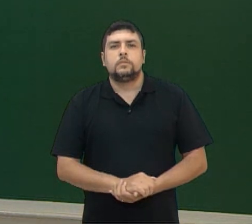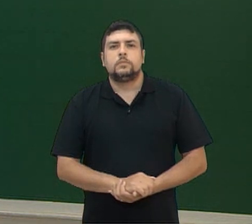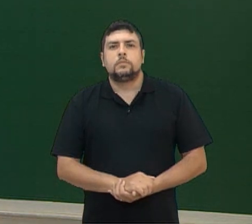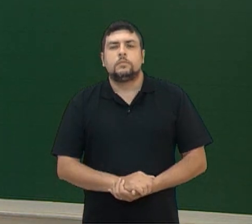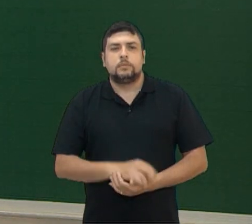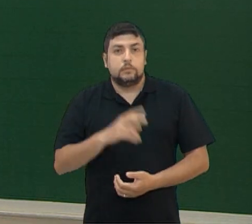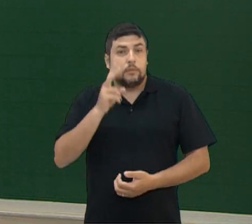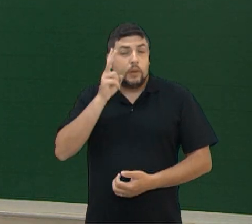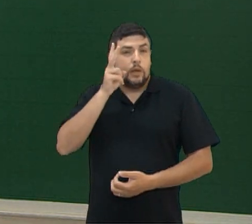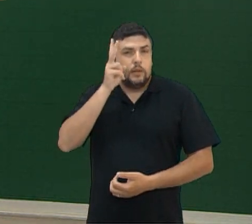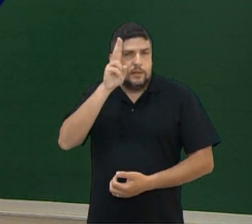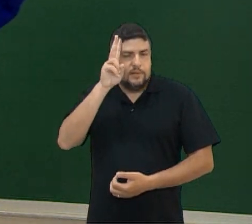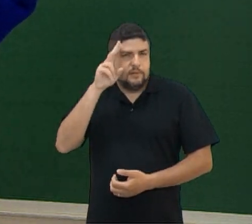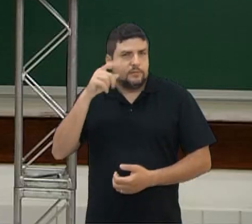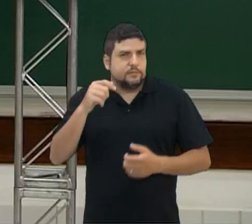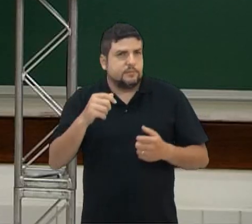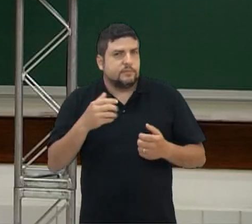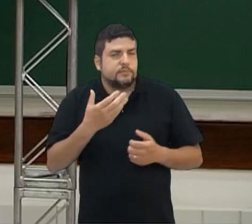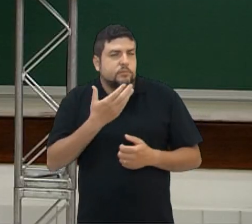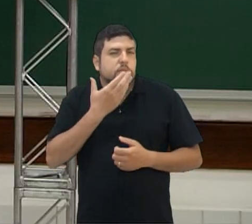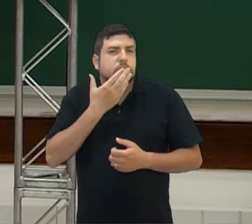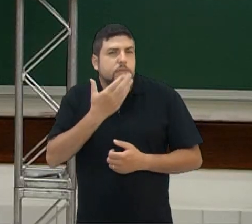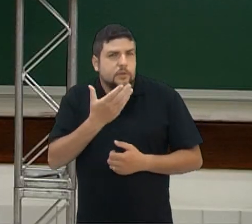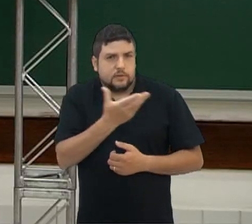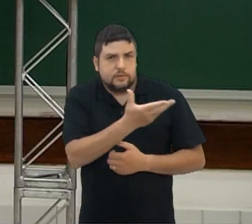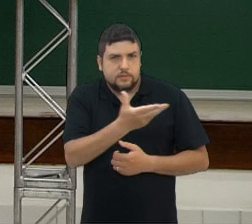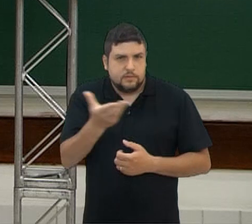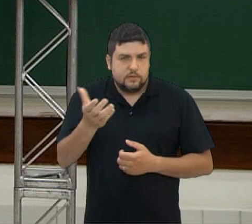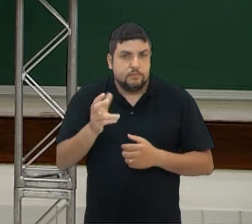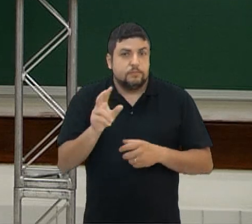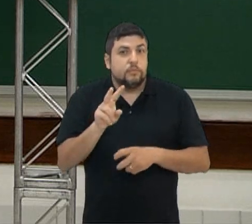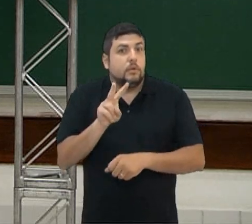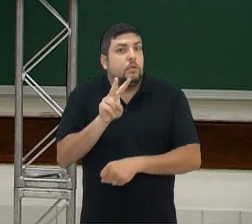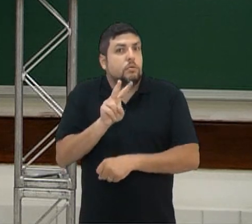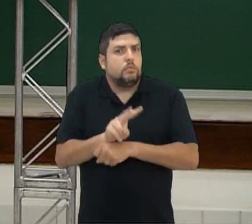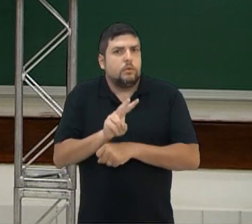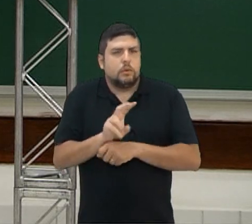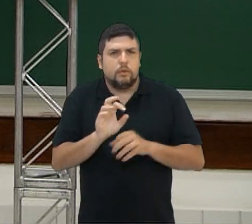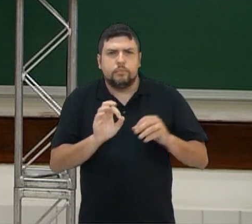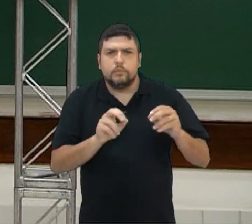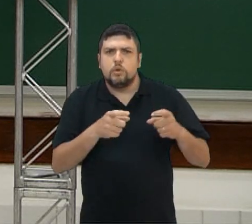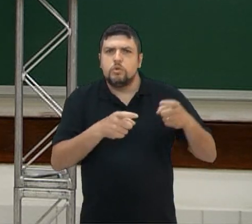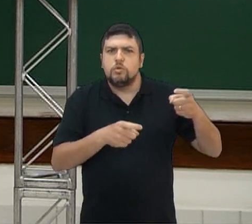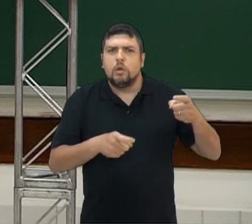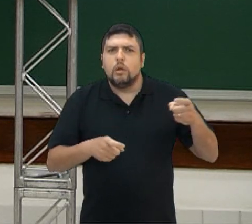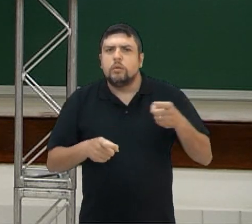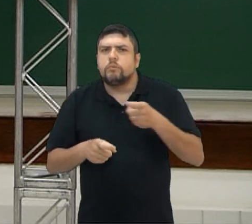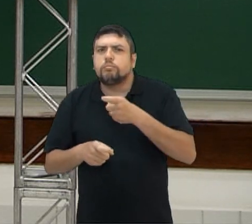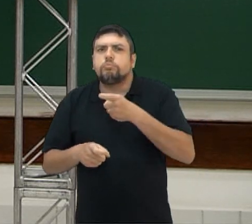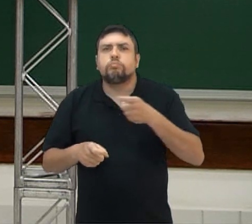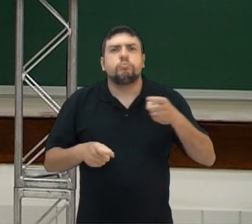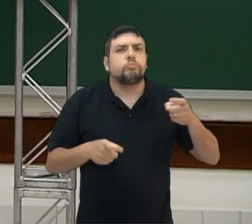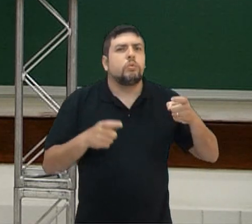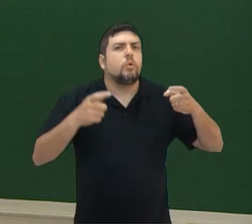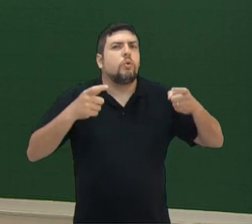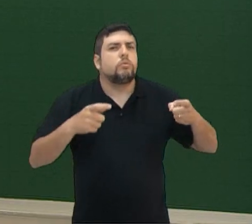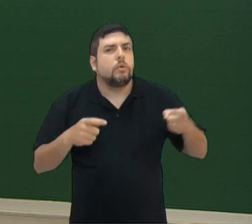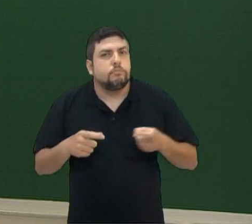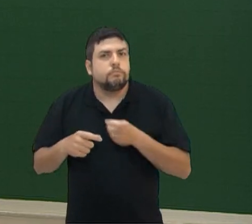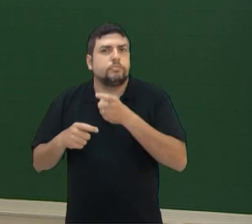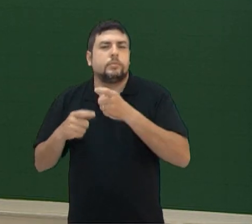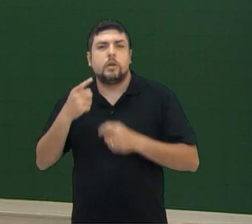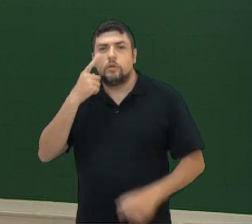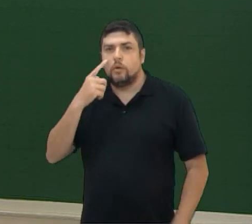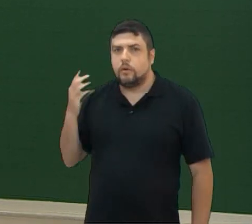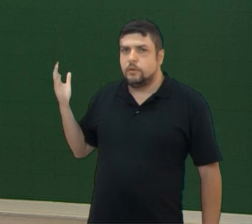falei para vocês tomar cuidado aonde você ia colocar o x? Então, veja bem, ele pediu o segundo polígono, por